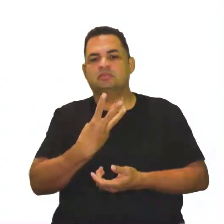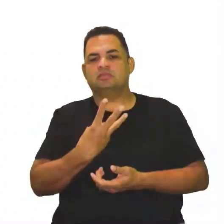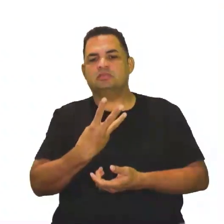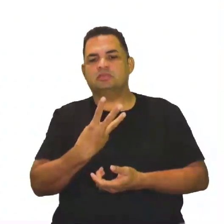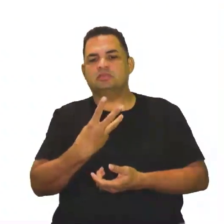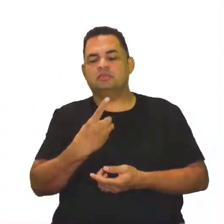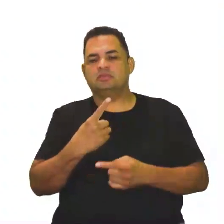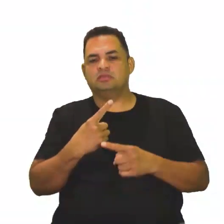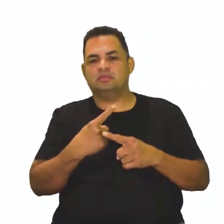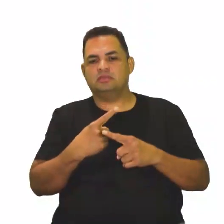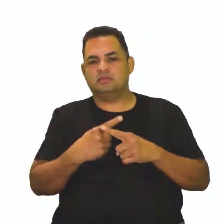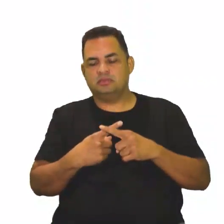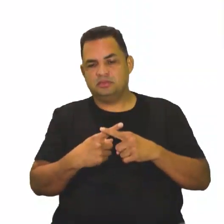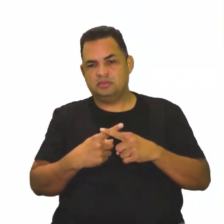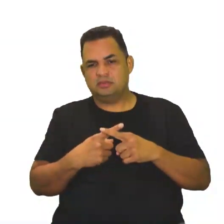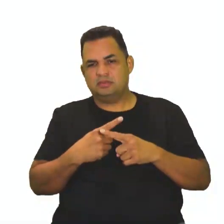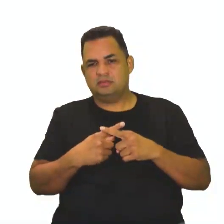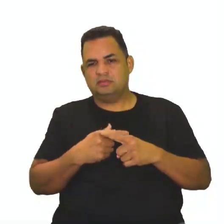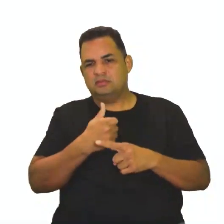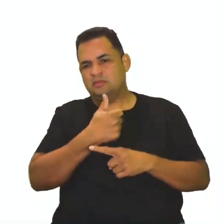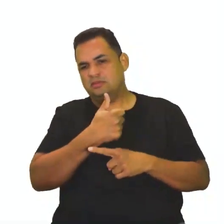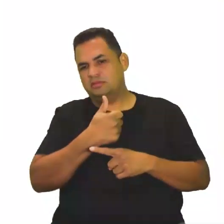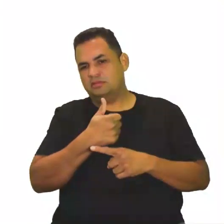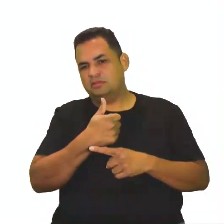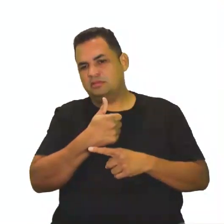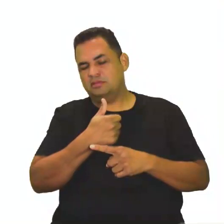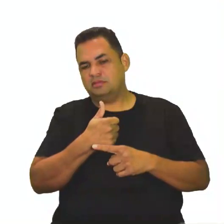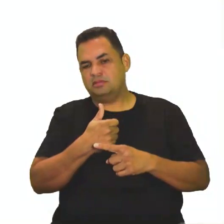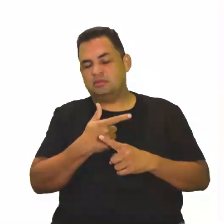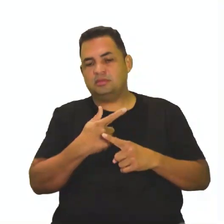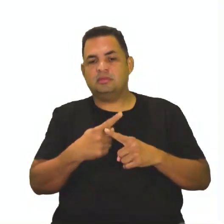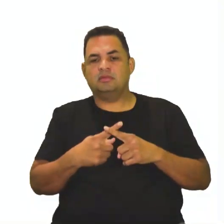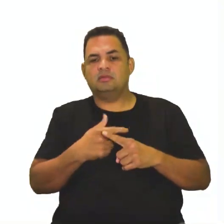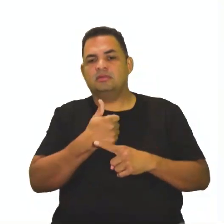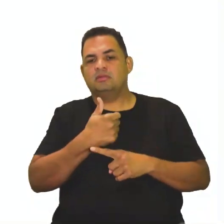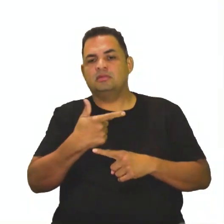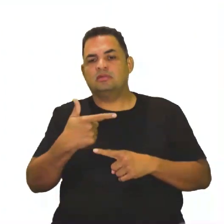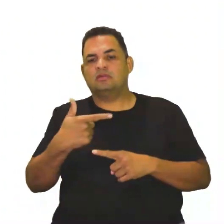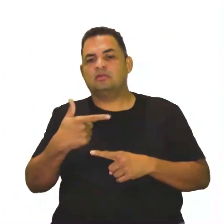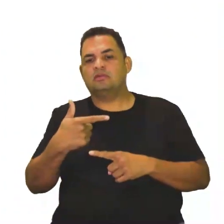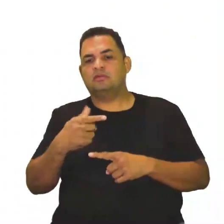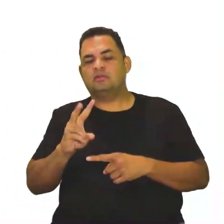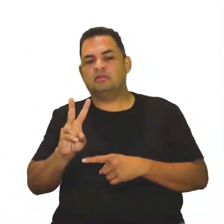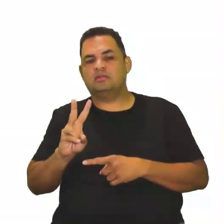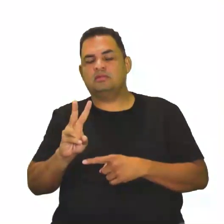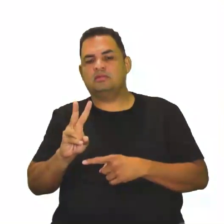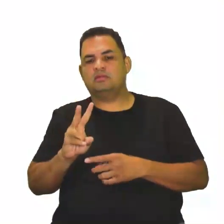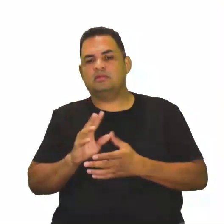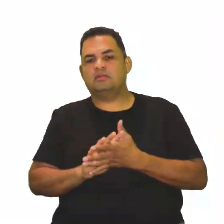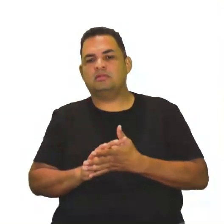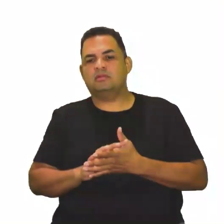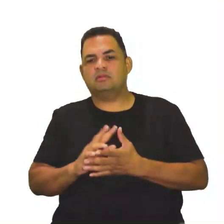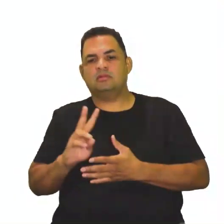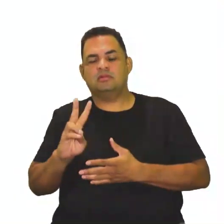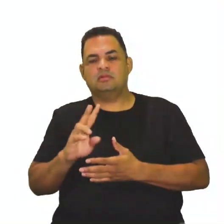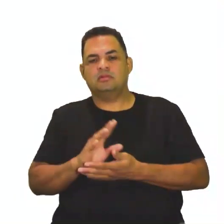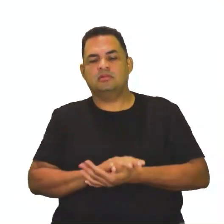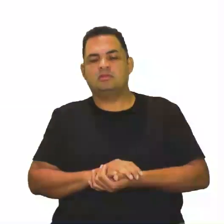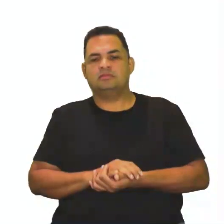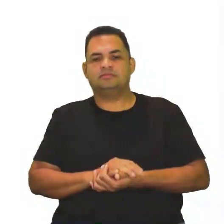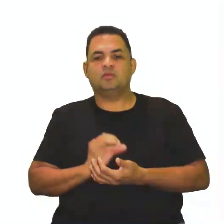de corrente que é percorrida nesse aparelho e 12 volts é a tensão que